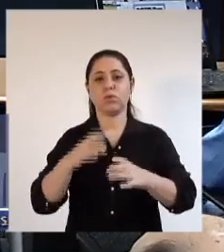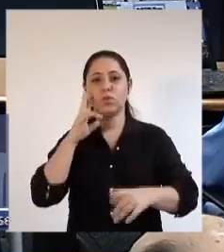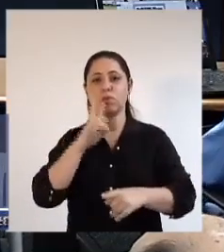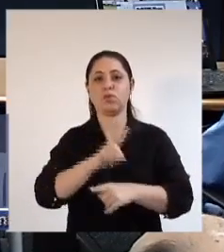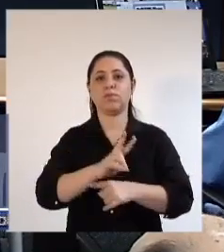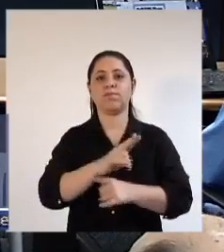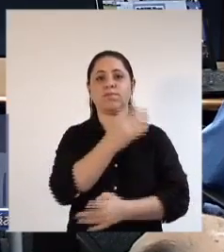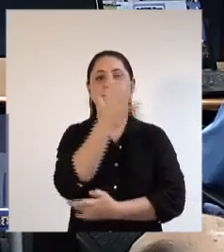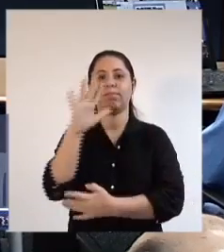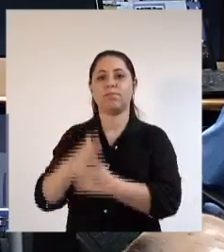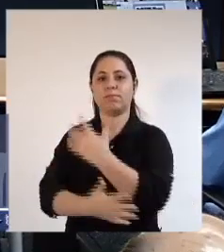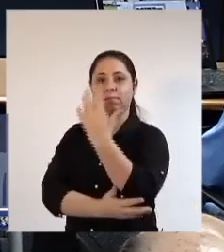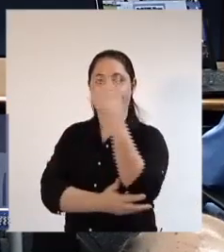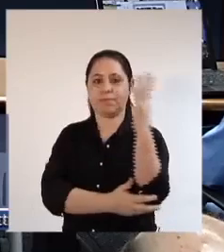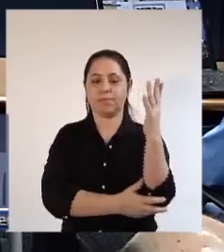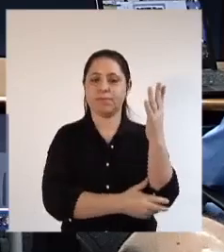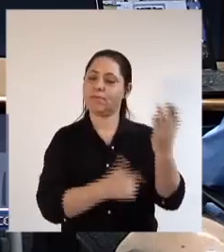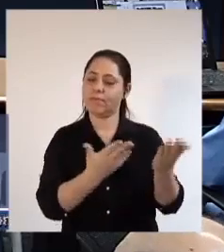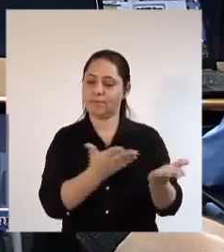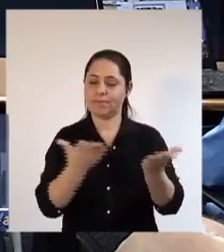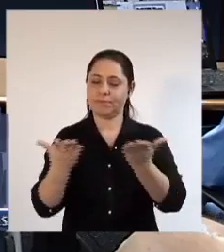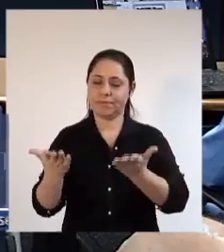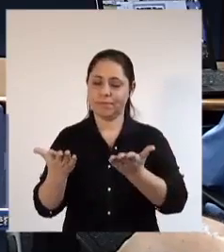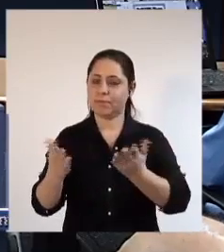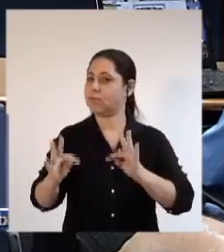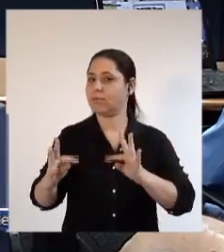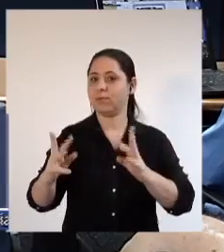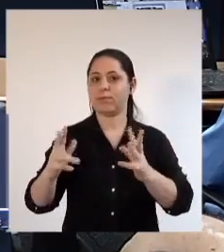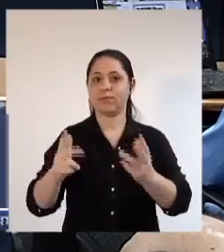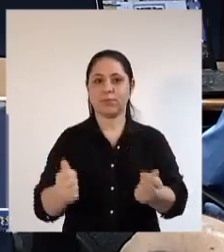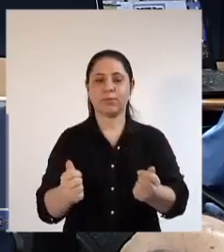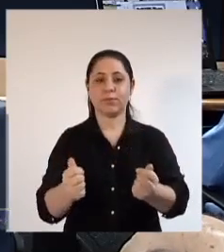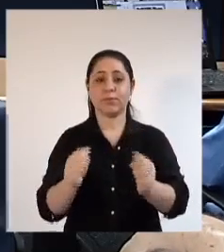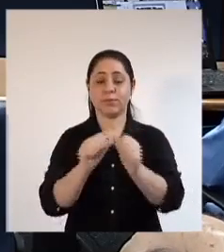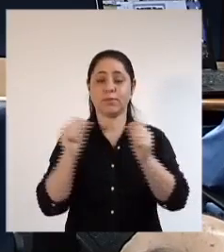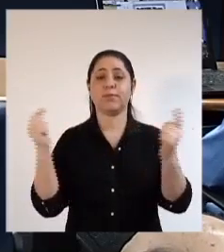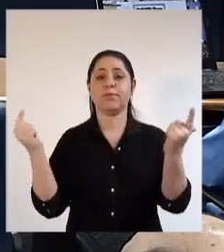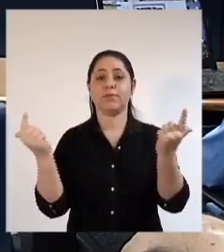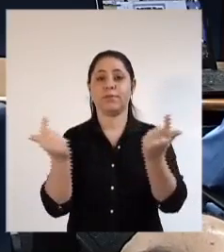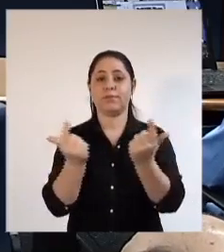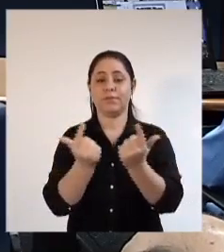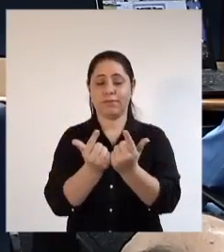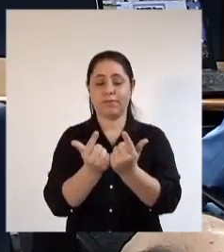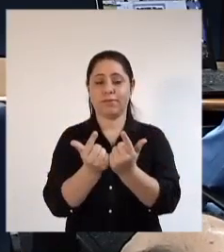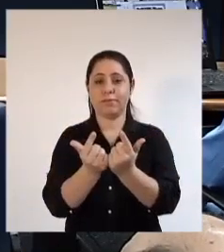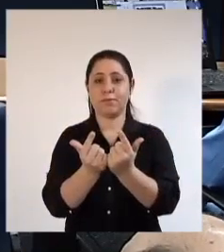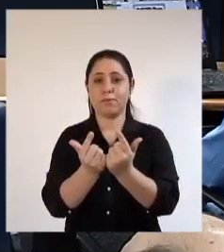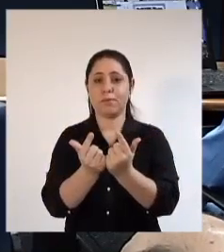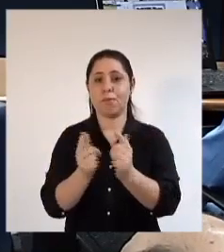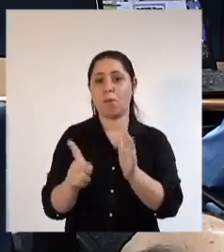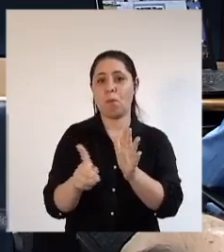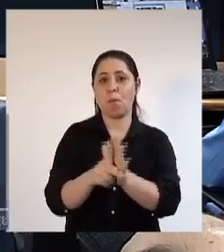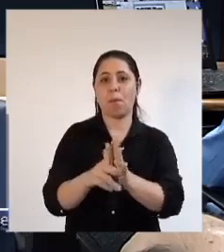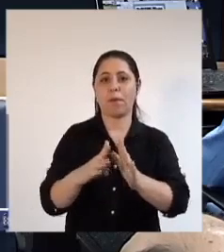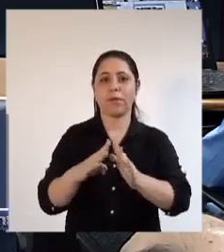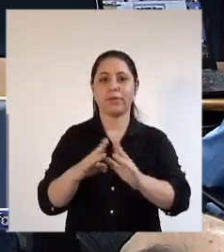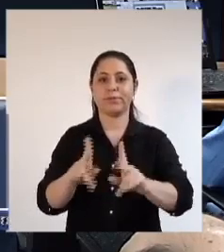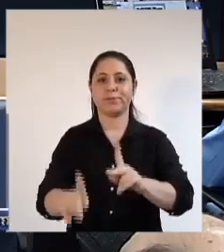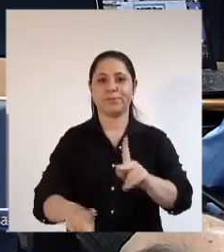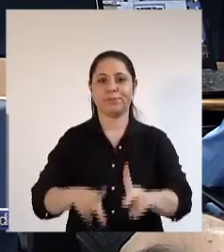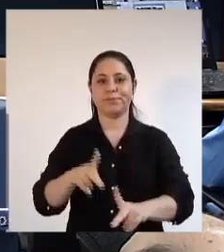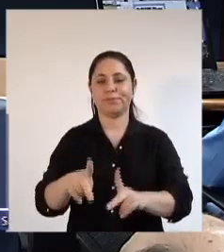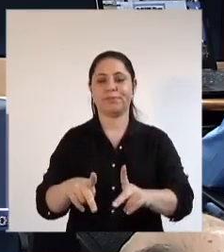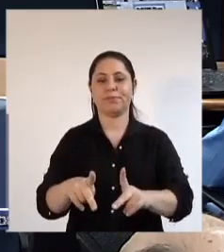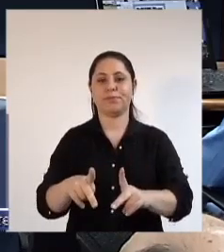ambiental sejam todos muito bem vindos à assembléia legislativa casa do povo e inicie